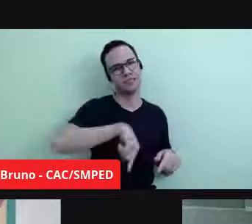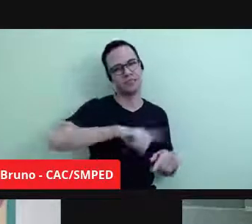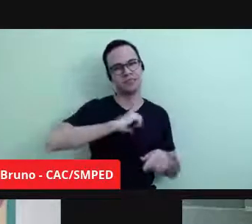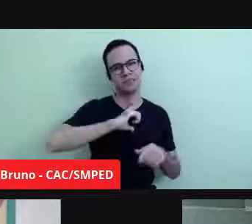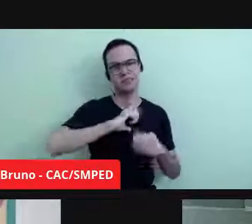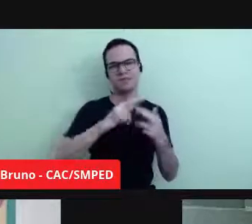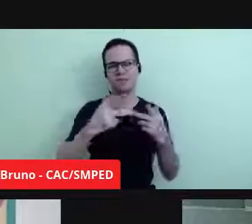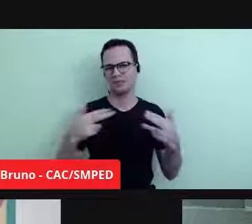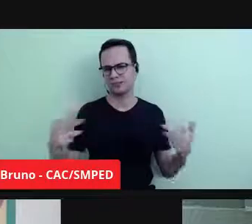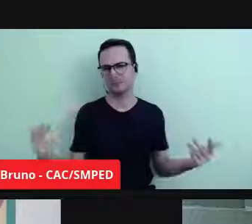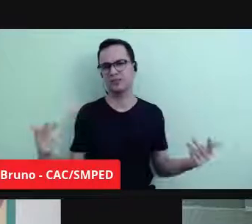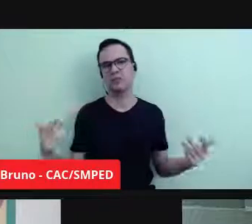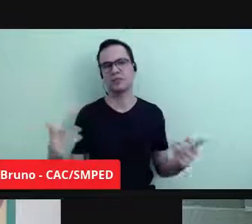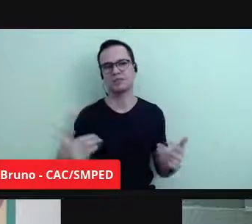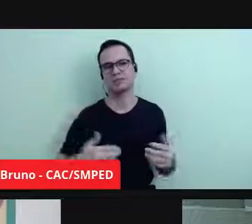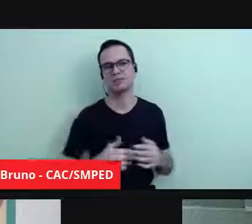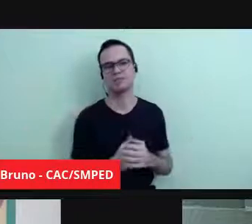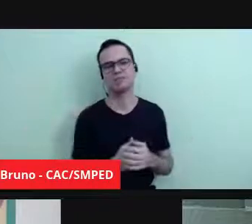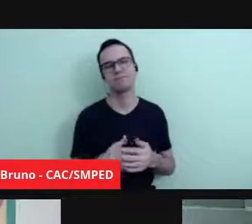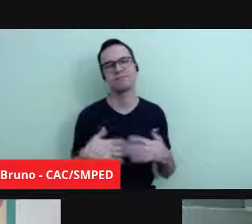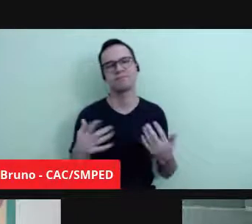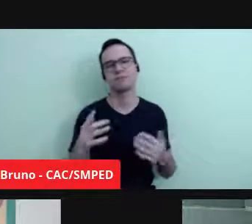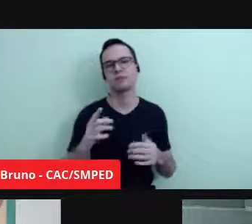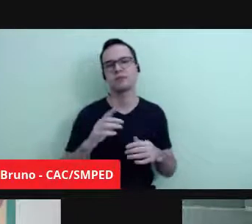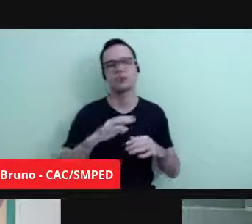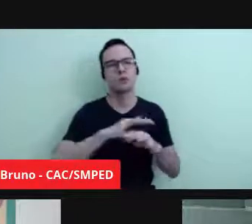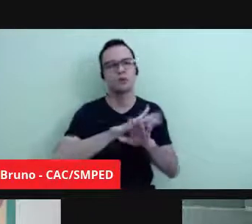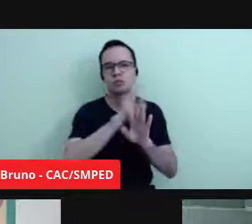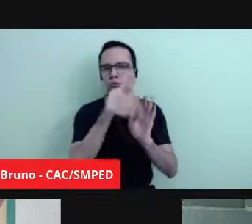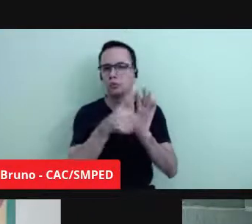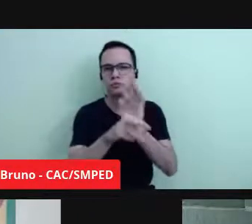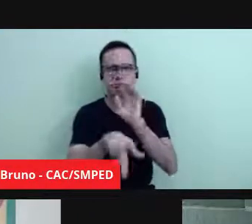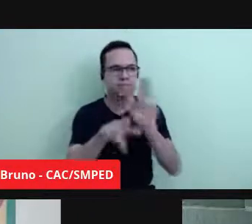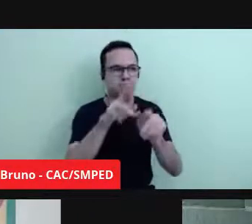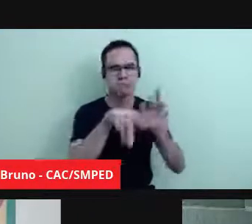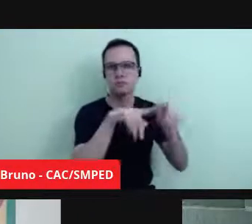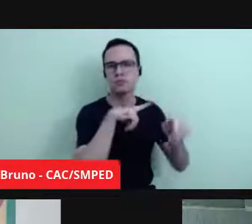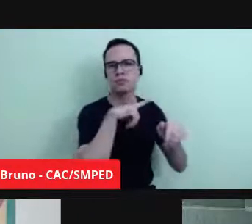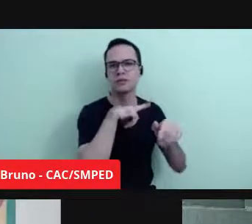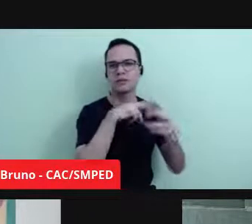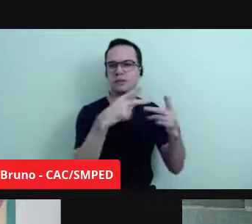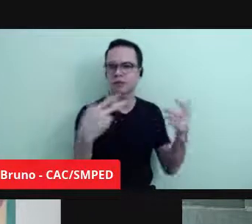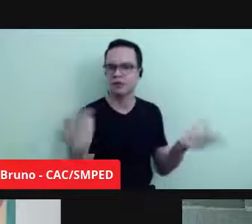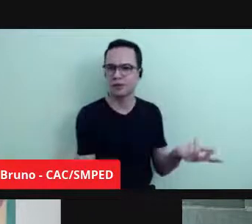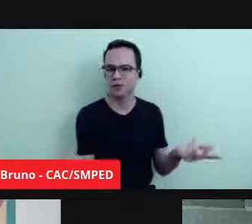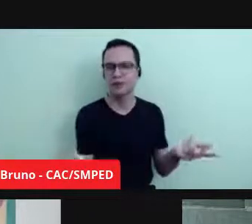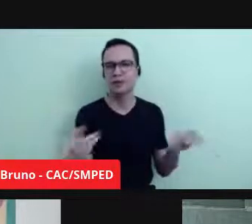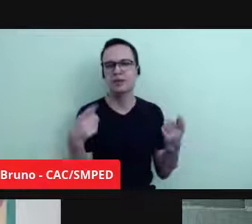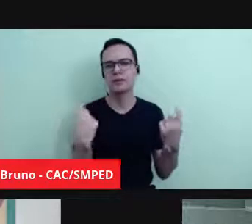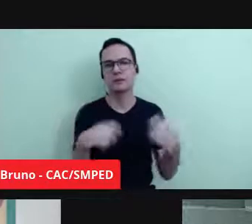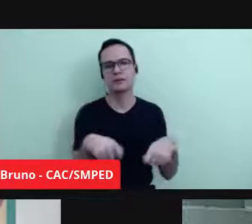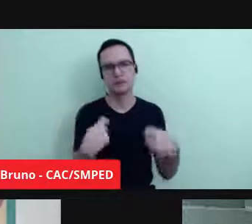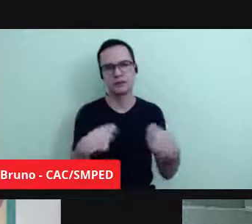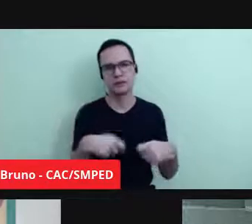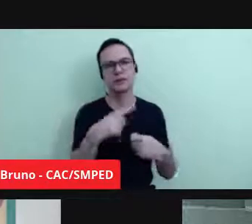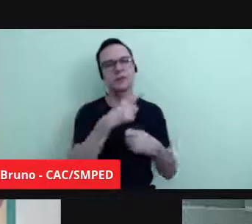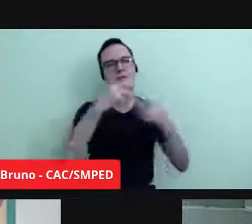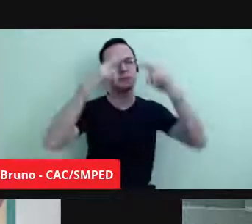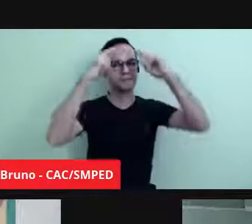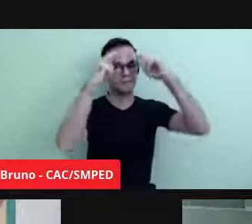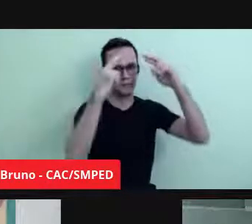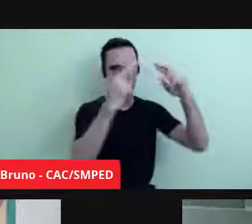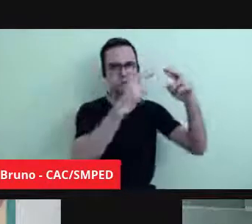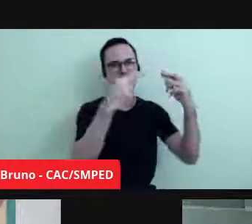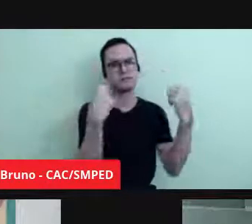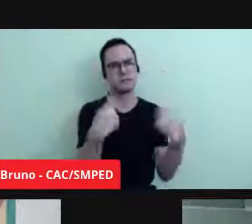diversas características, e toda essa diversidade, todas essas características precisam ser respeitadas e